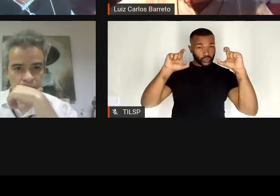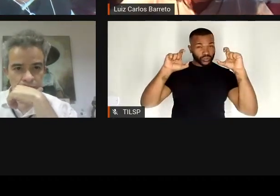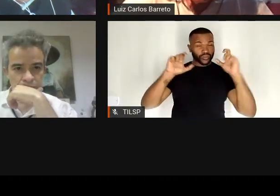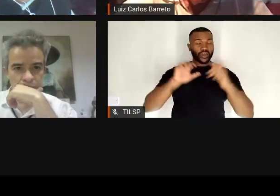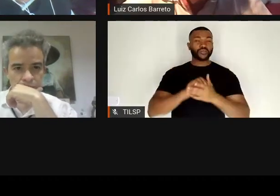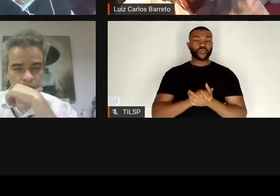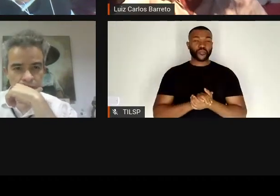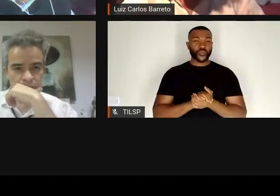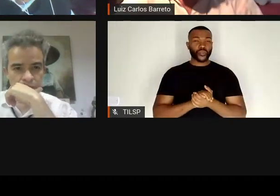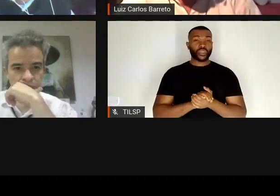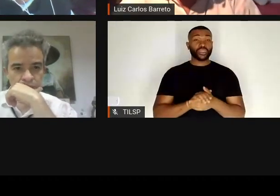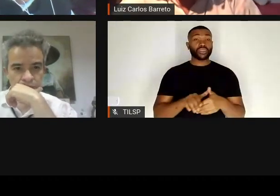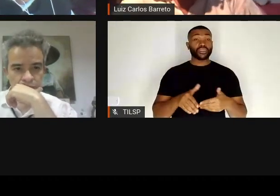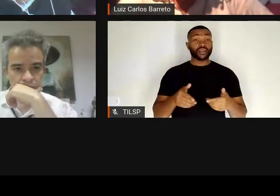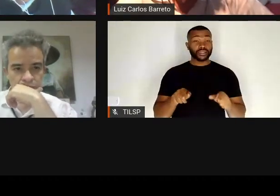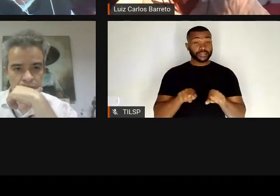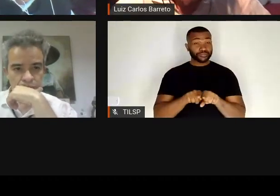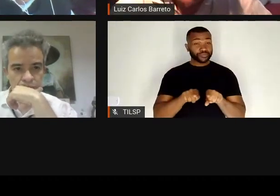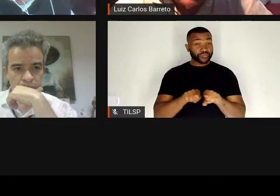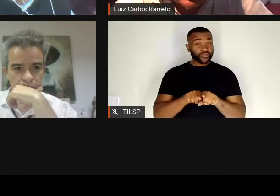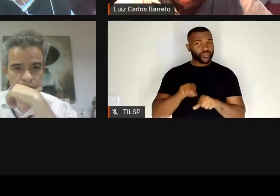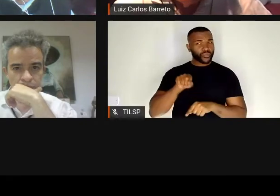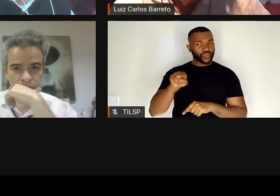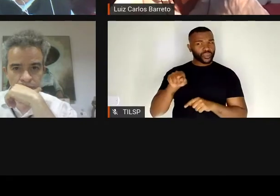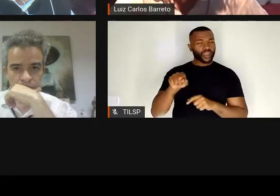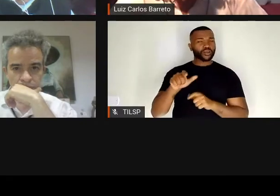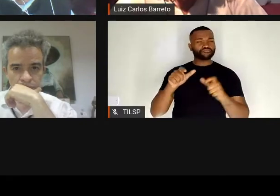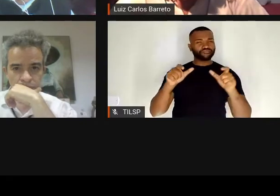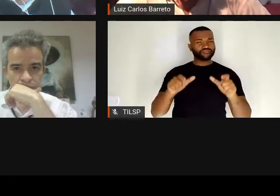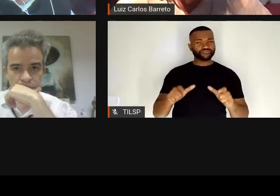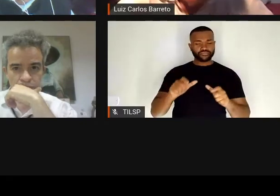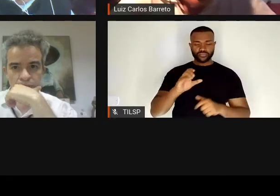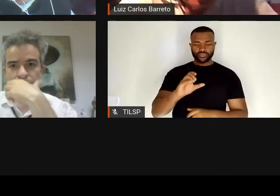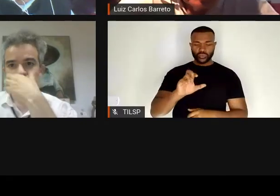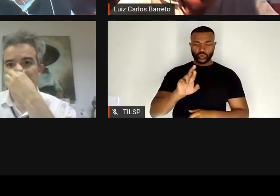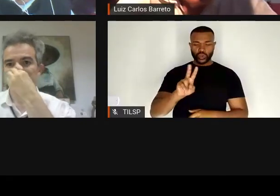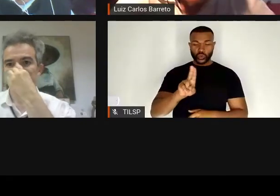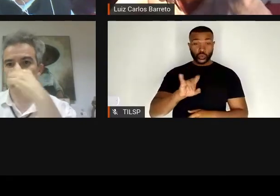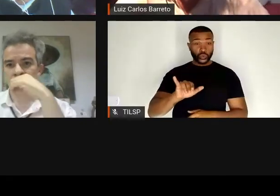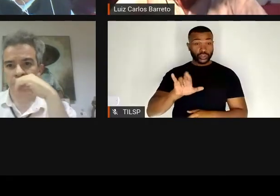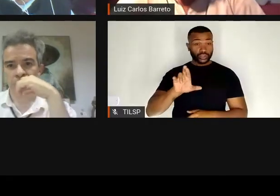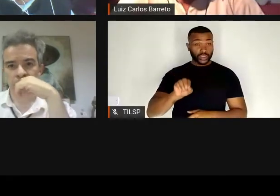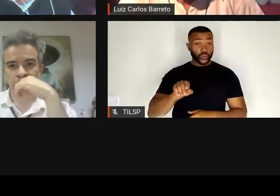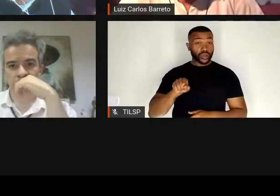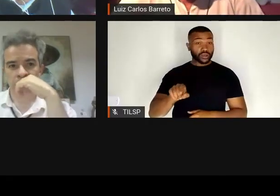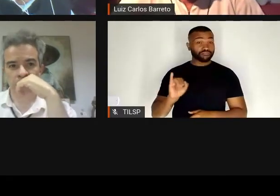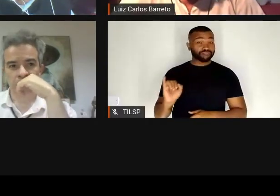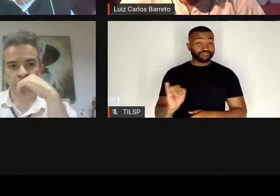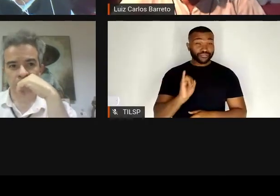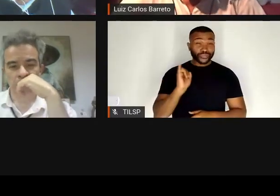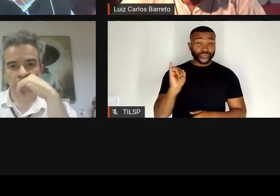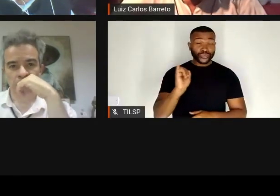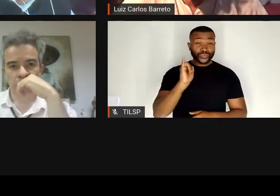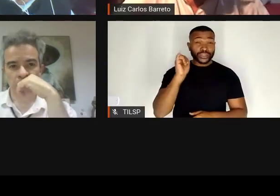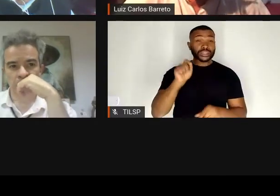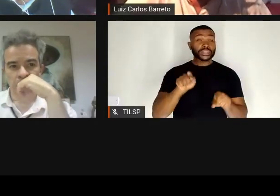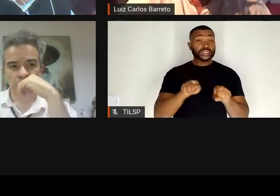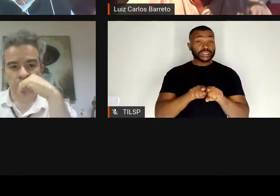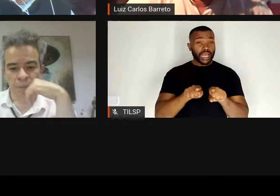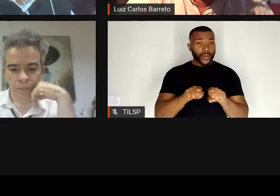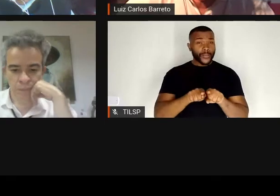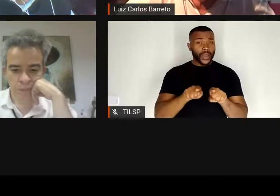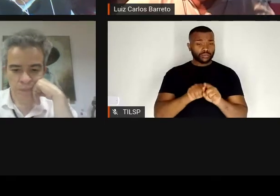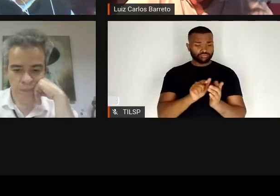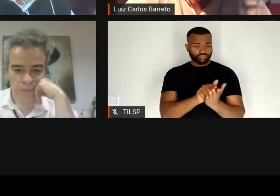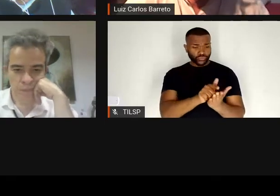No cruzeiro, ele teve uma importância fundamental, não só no cruzeiro, mas no jornalismo brasileiro